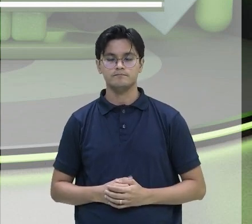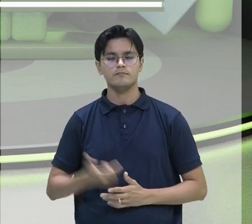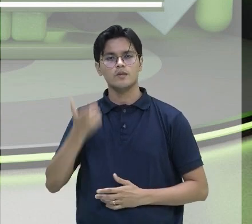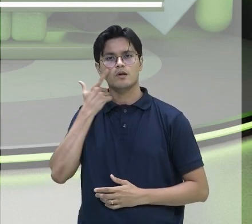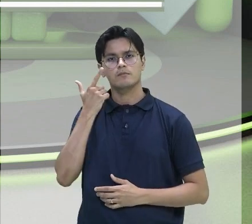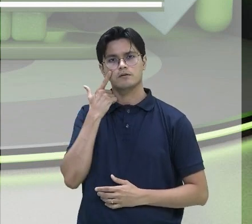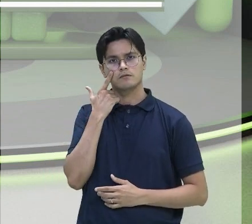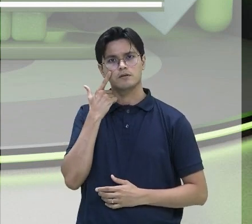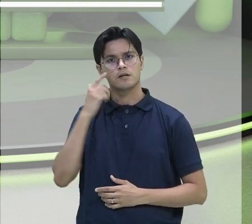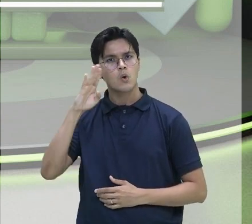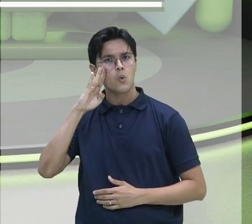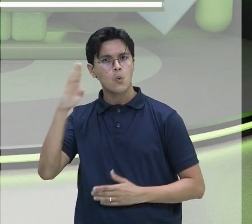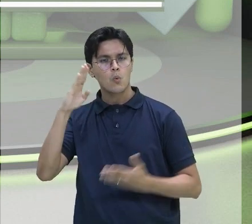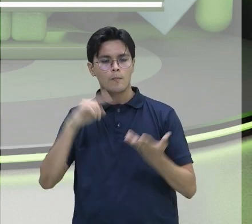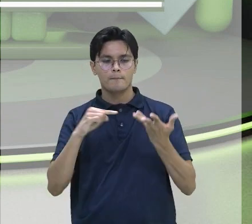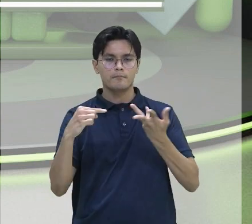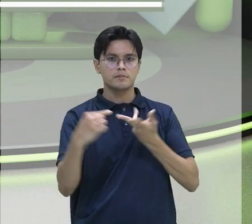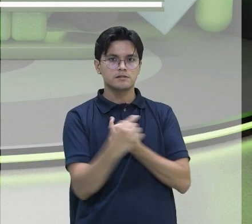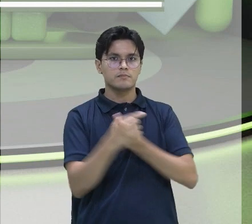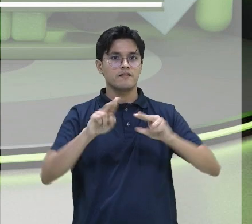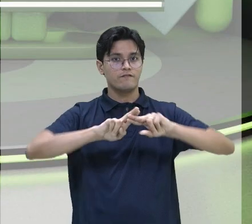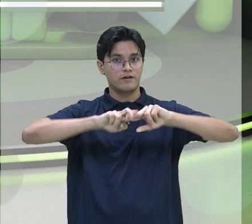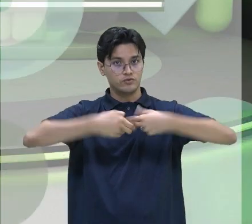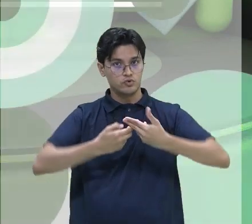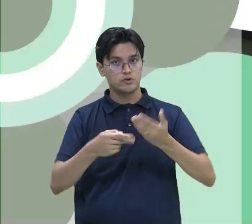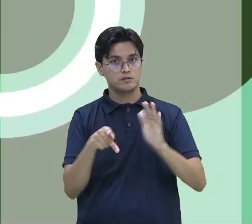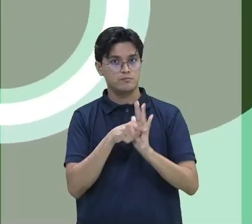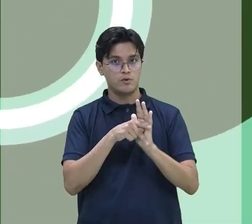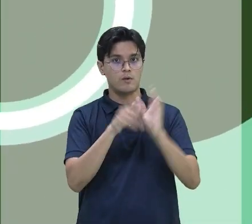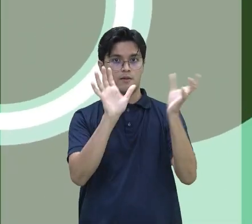esses principais fatores do clima.